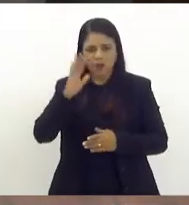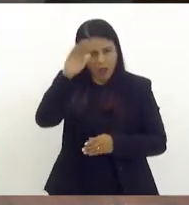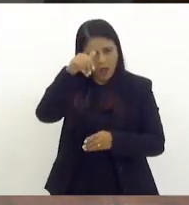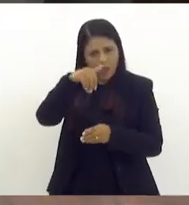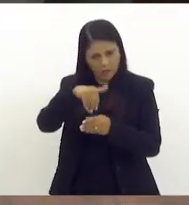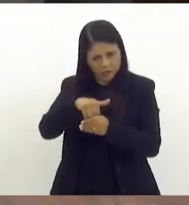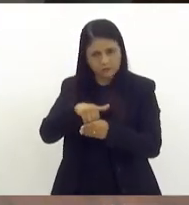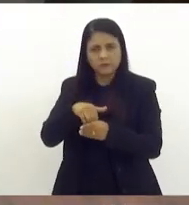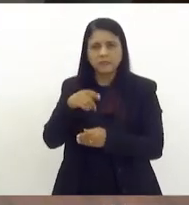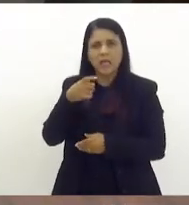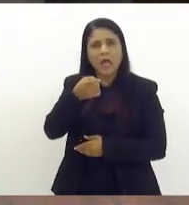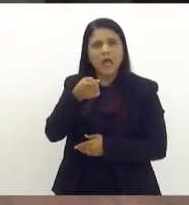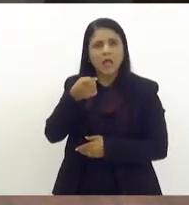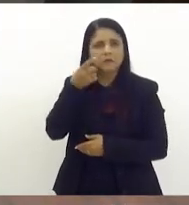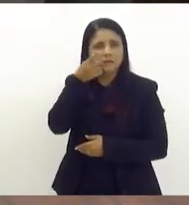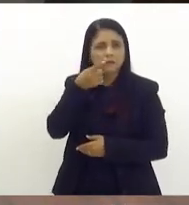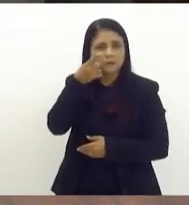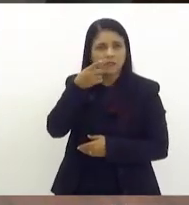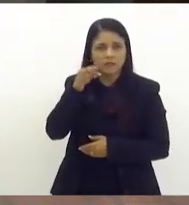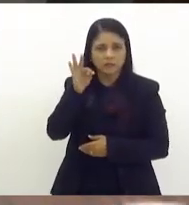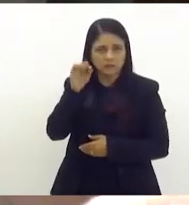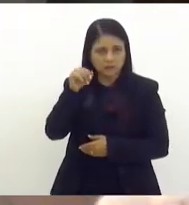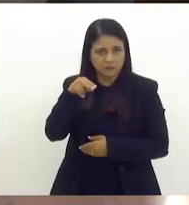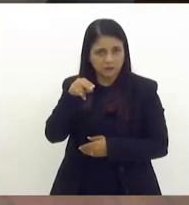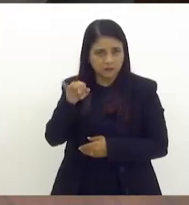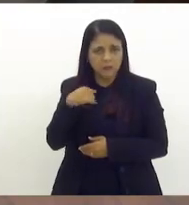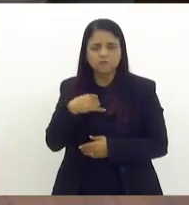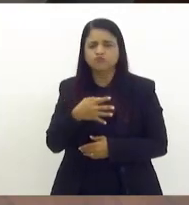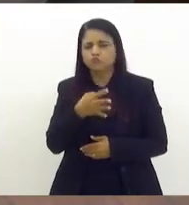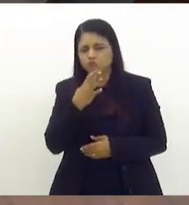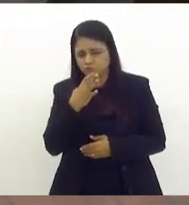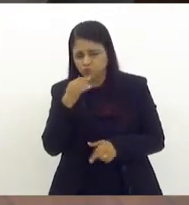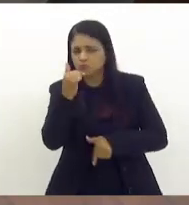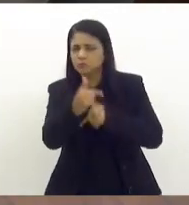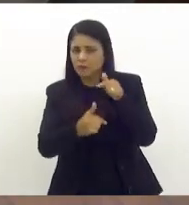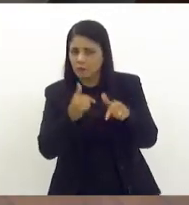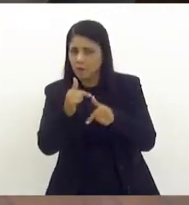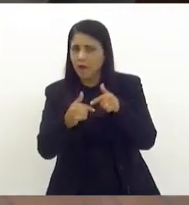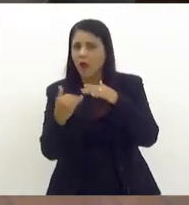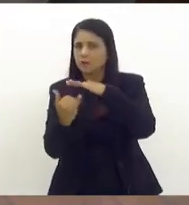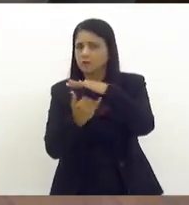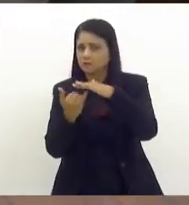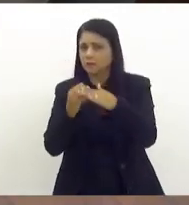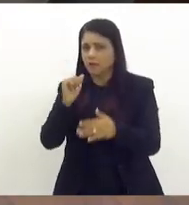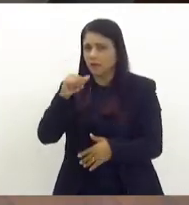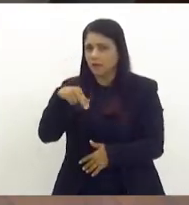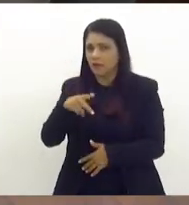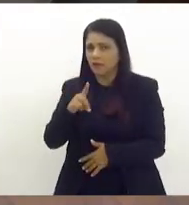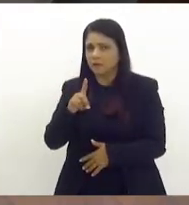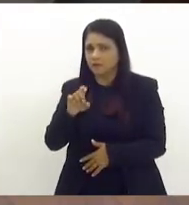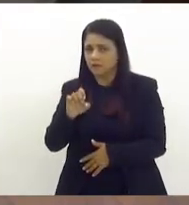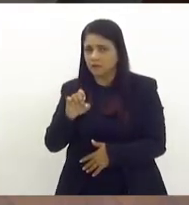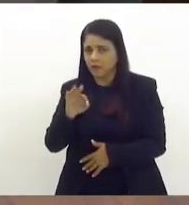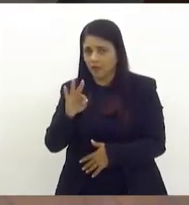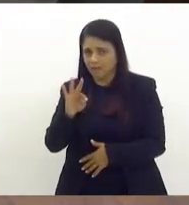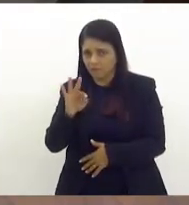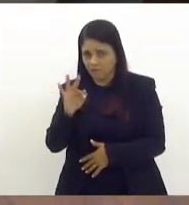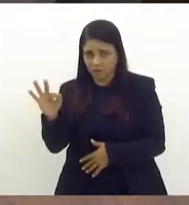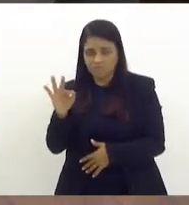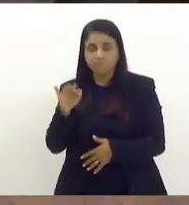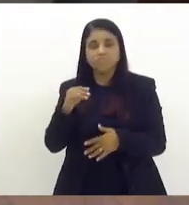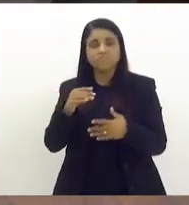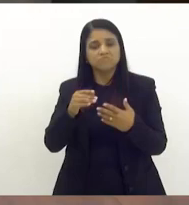da ex-deputada Tânia que conhece o trabalho da AMBEV de fazer aqui essa menção a possibilidade